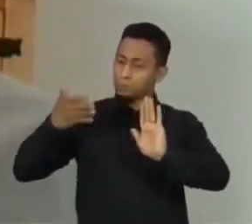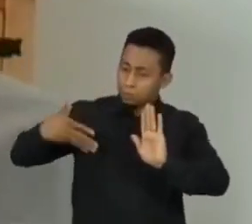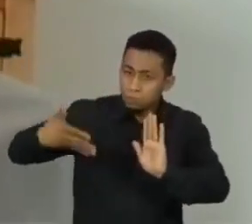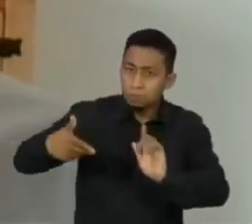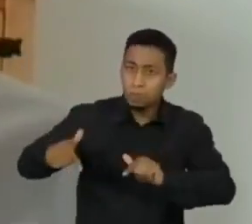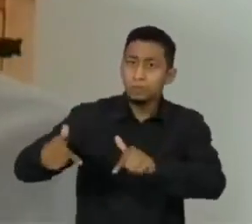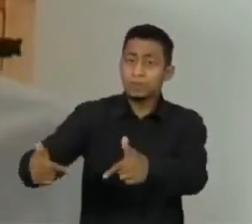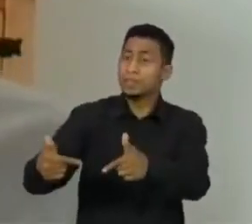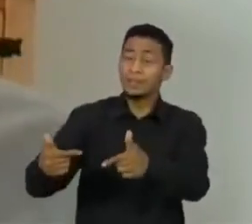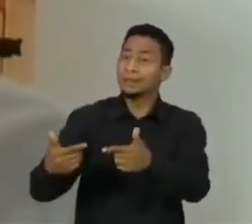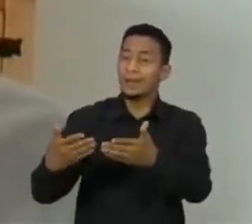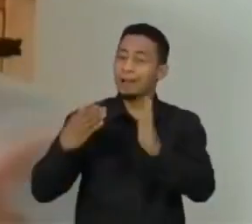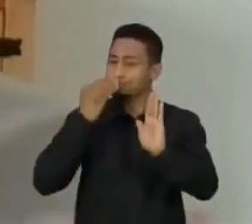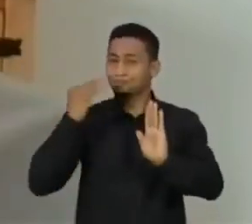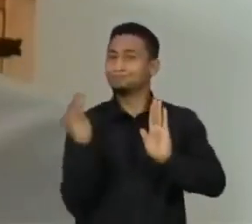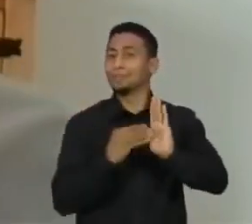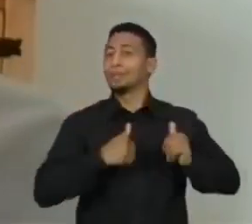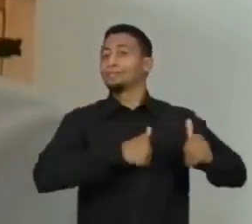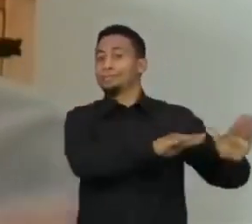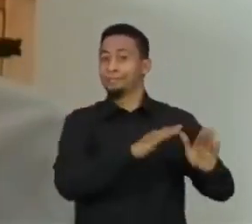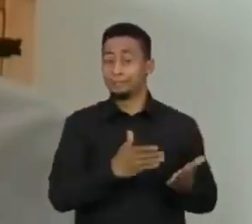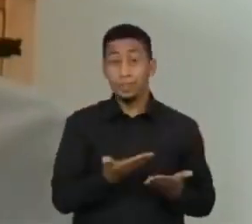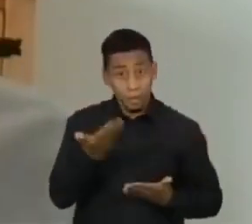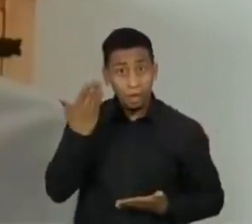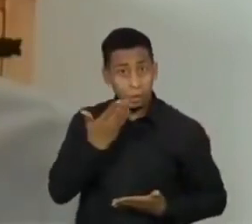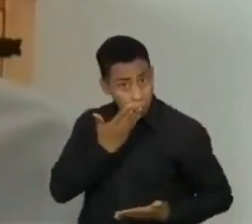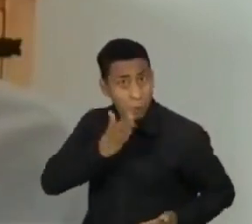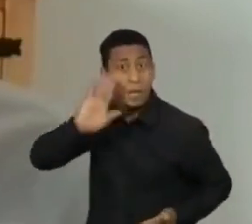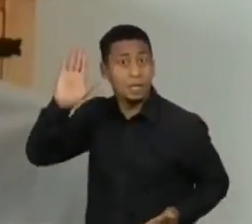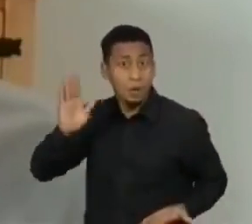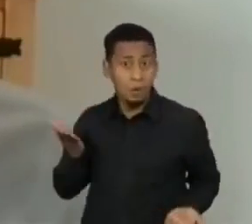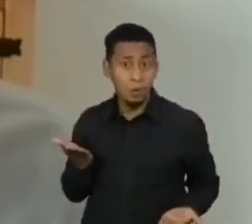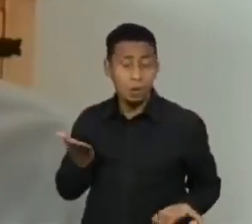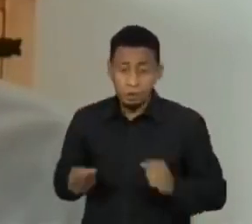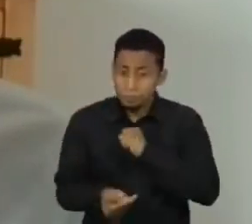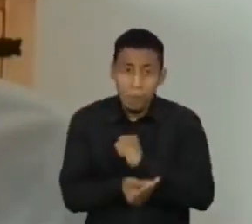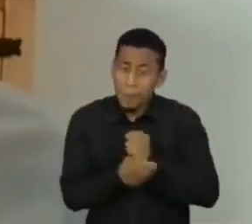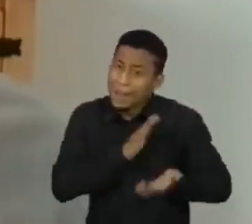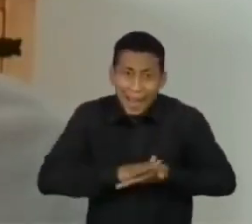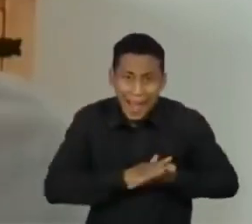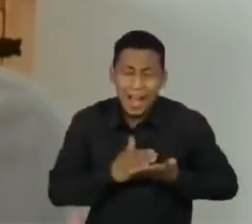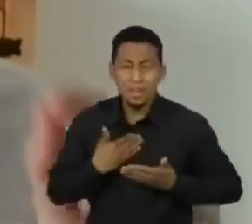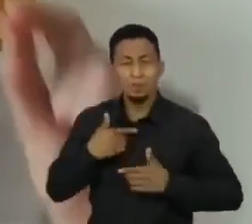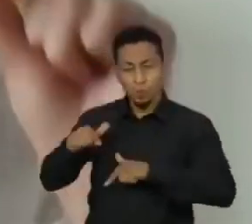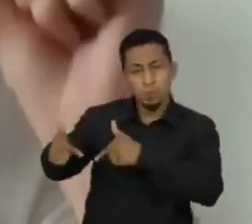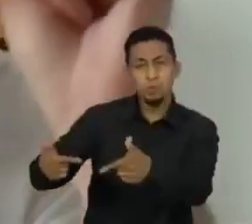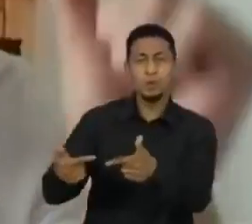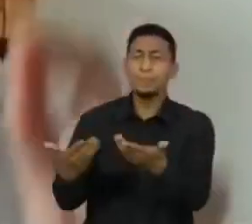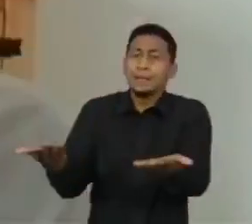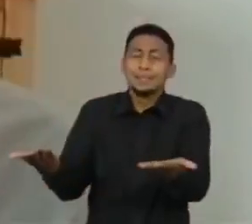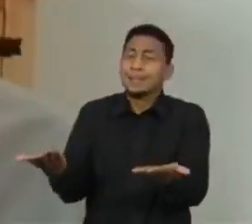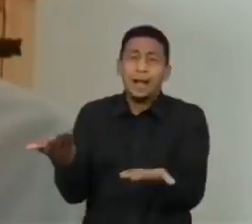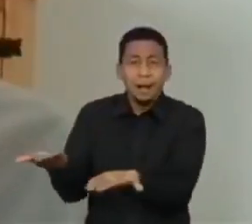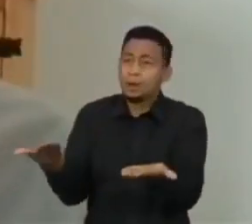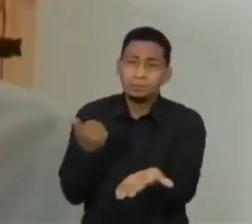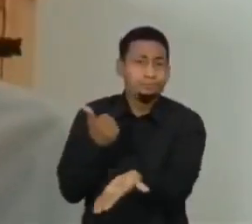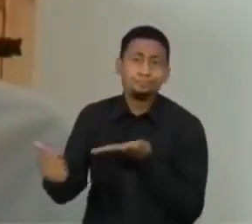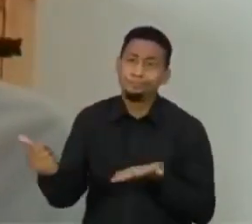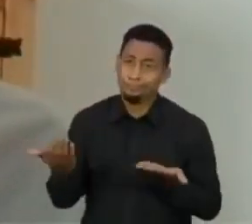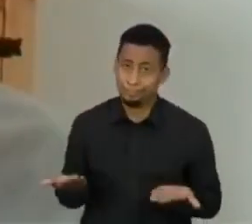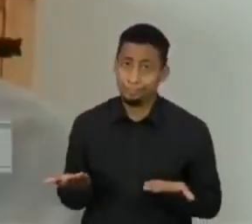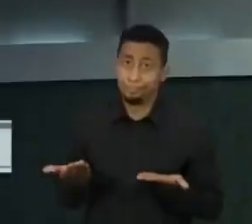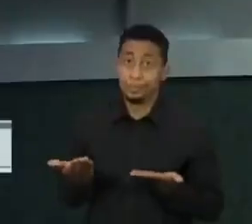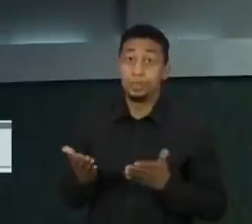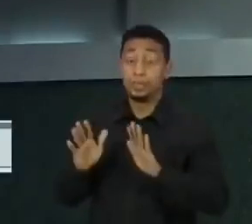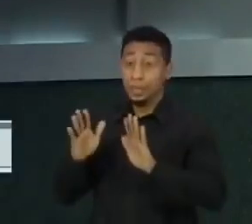algo que ele havia, inclusive, prometido que não faria, que era tentar se reeleger. A grande questão é que quando a gente ouvia Bolsonaro dizer